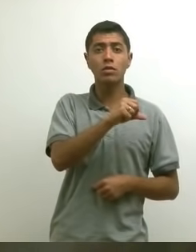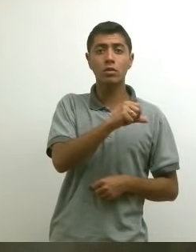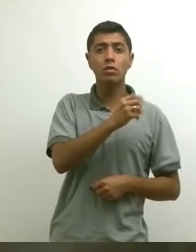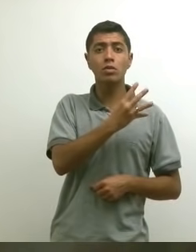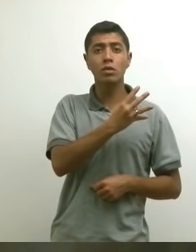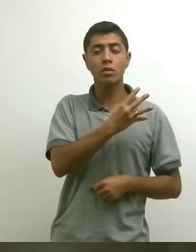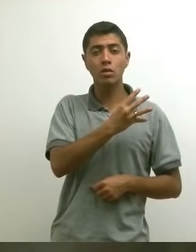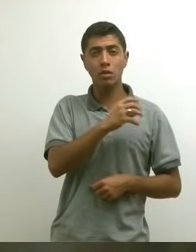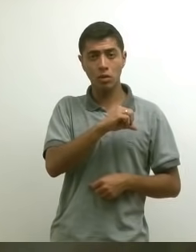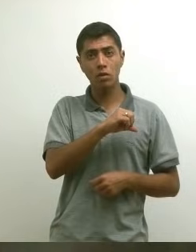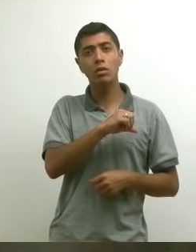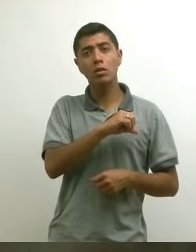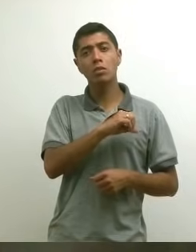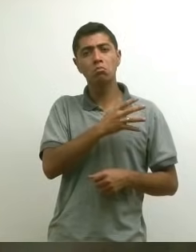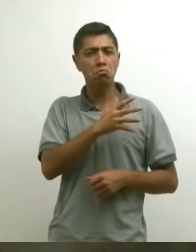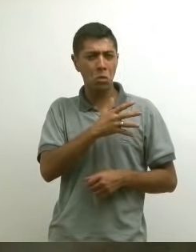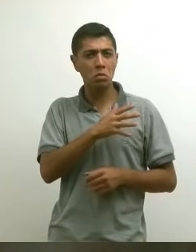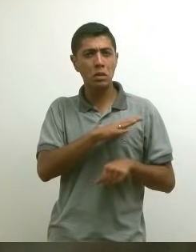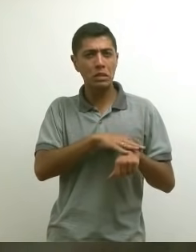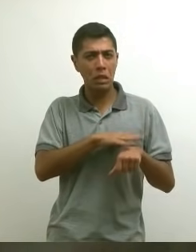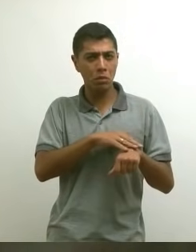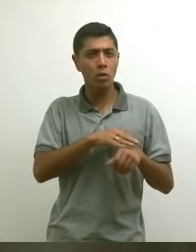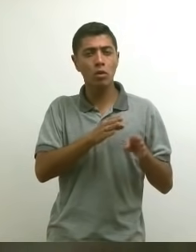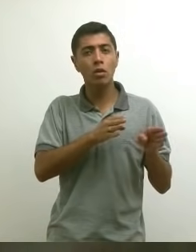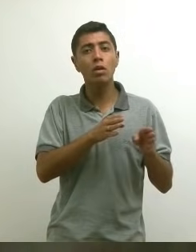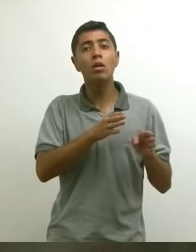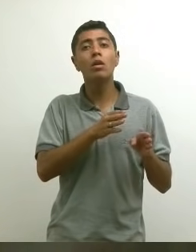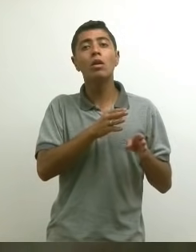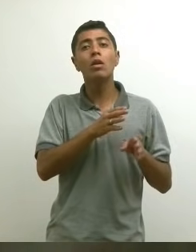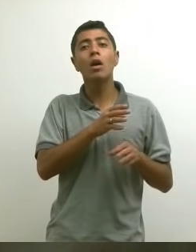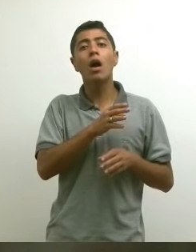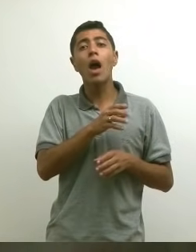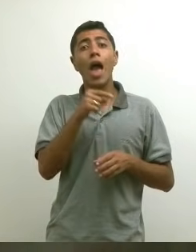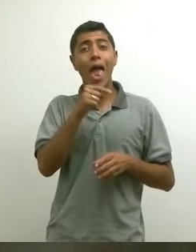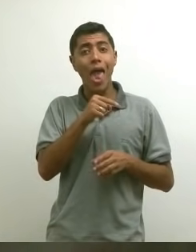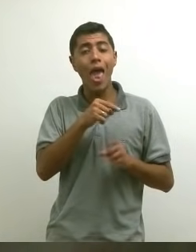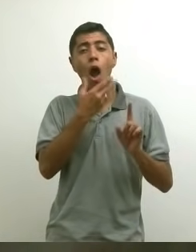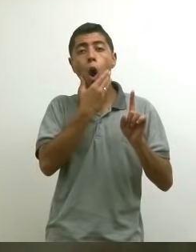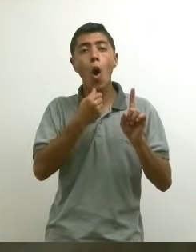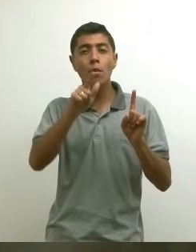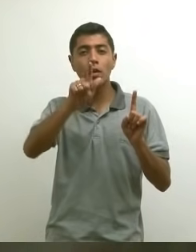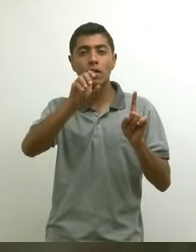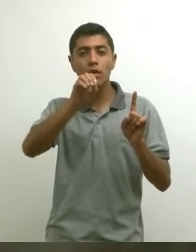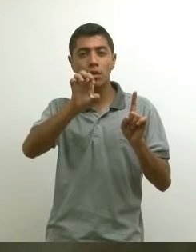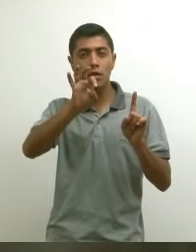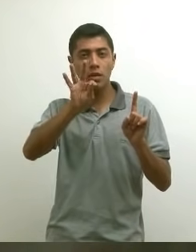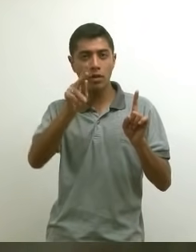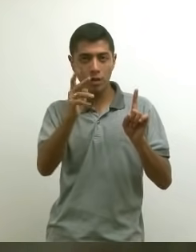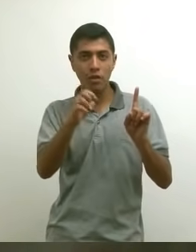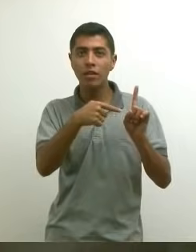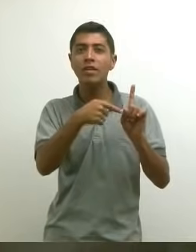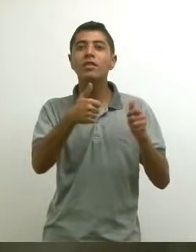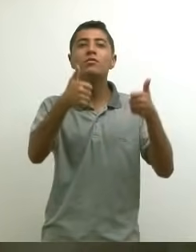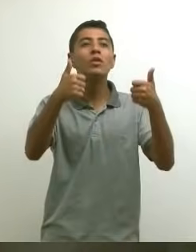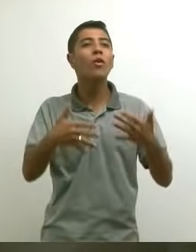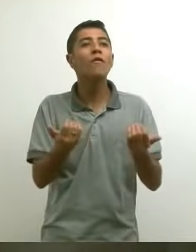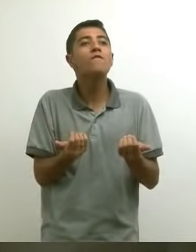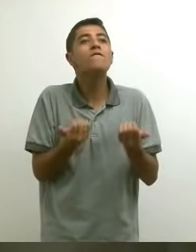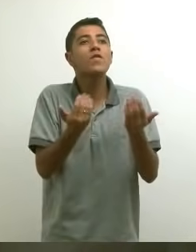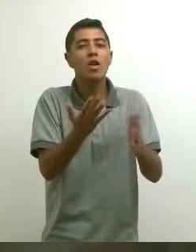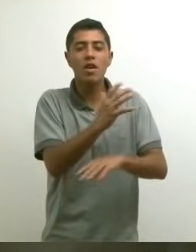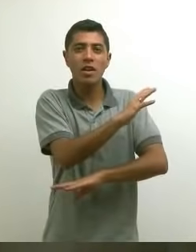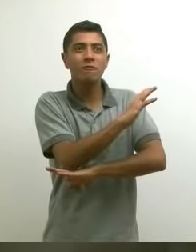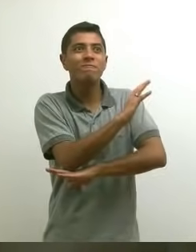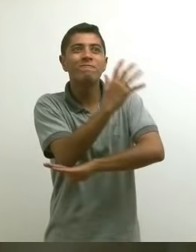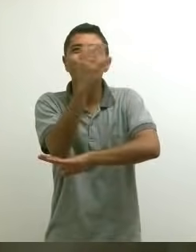ele fala que a natureza vive um sério brincar diz que a natureza está brincando o tempo todo ea crença em contato